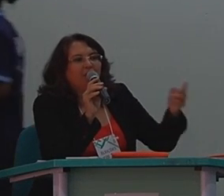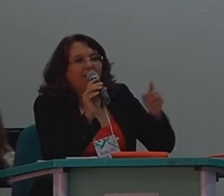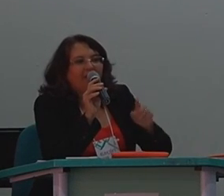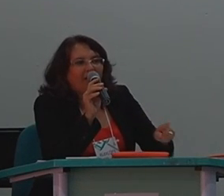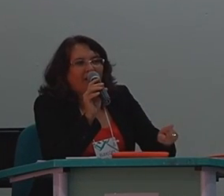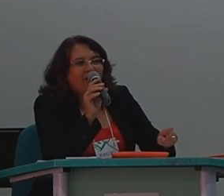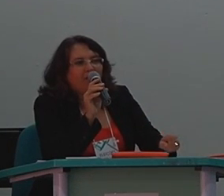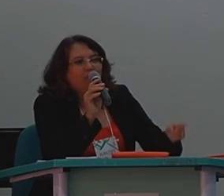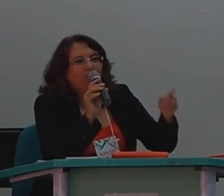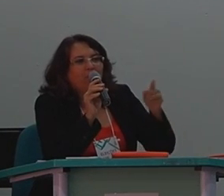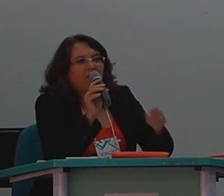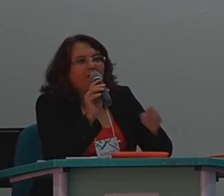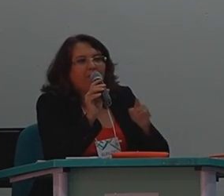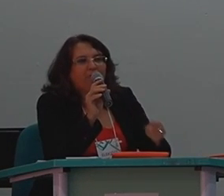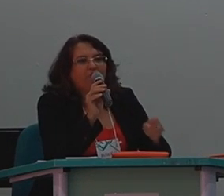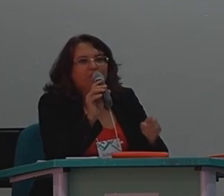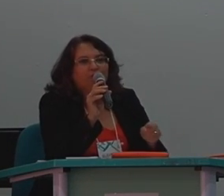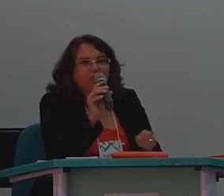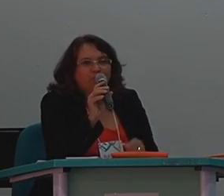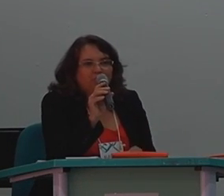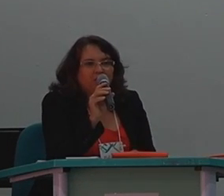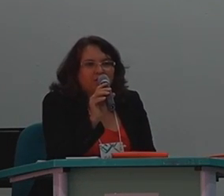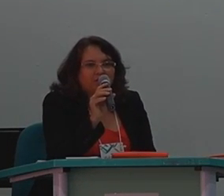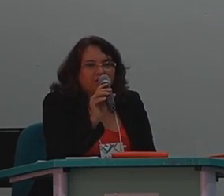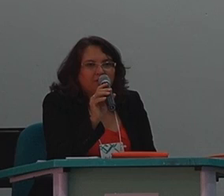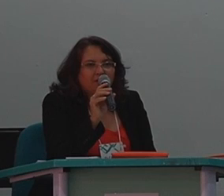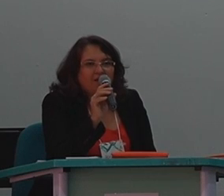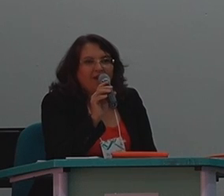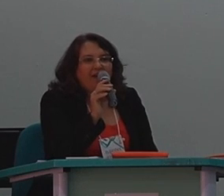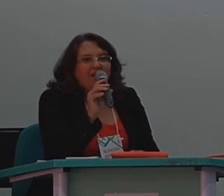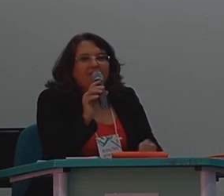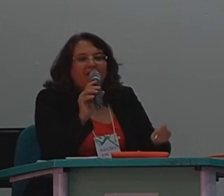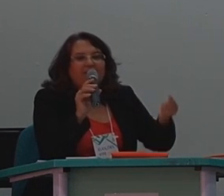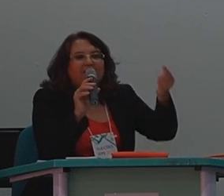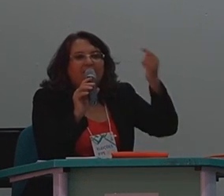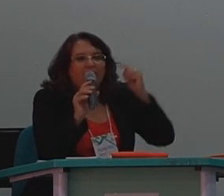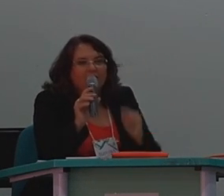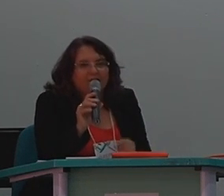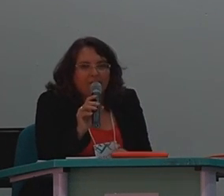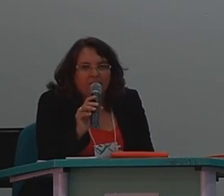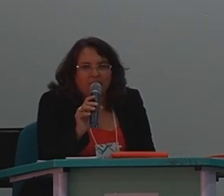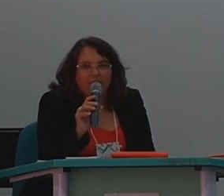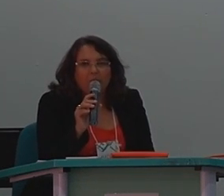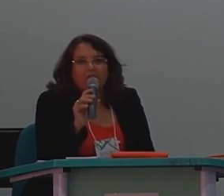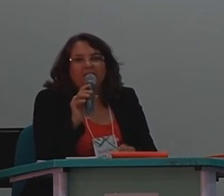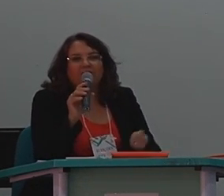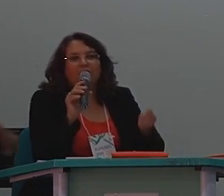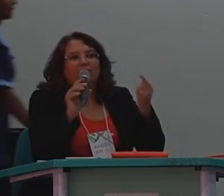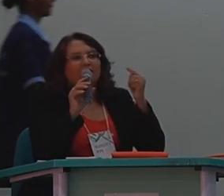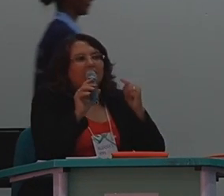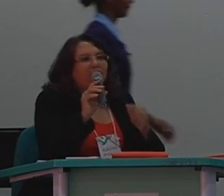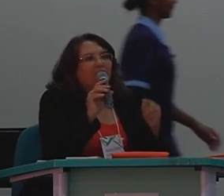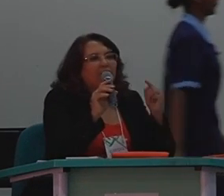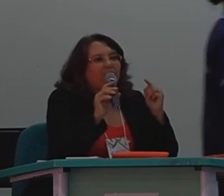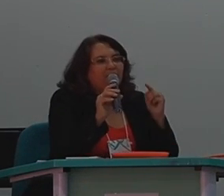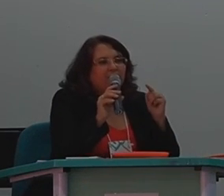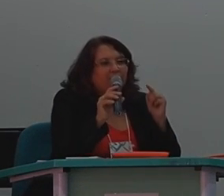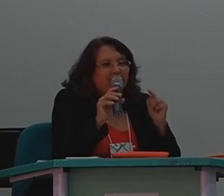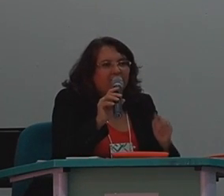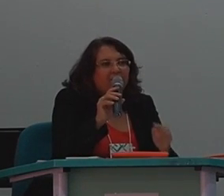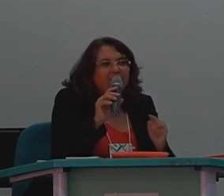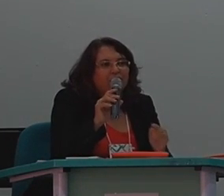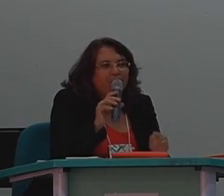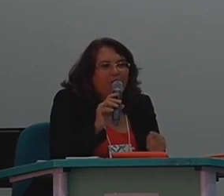que chegar no benefício do estudante. Ela tem que ser orçamento, esse orçamento tem